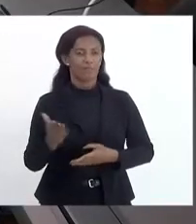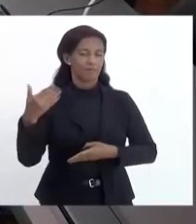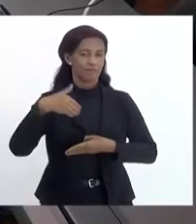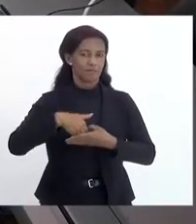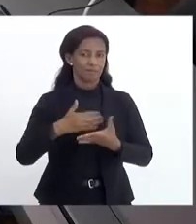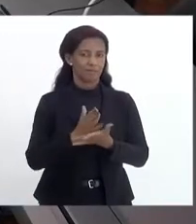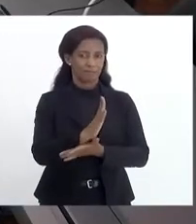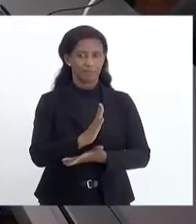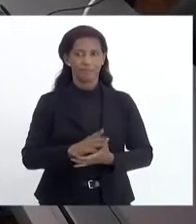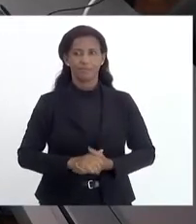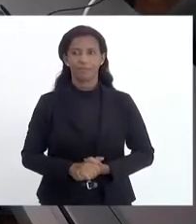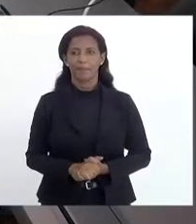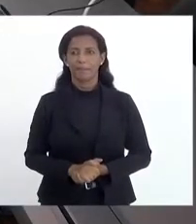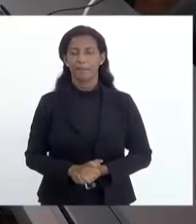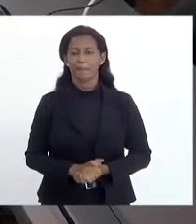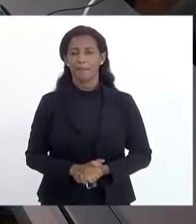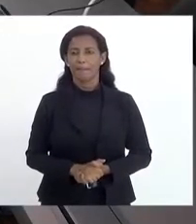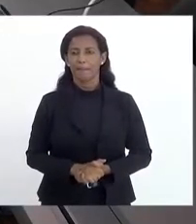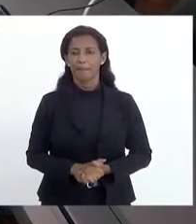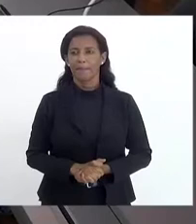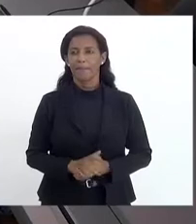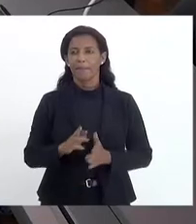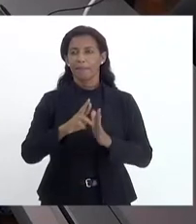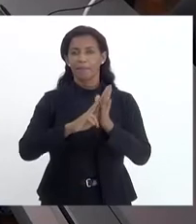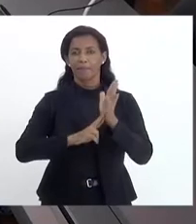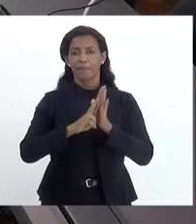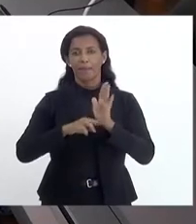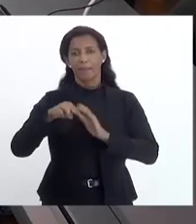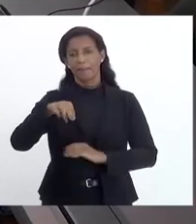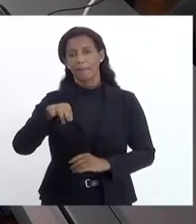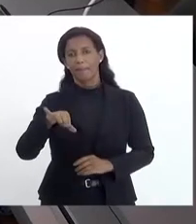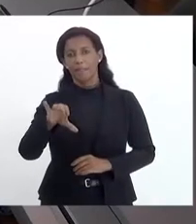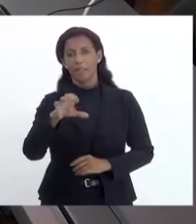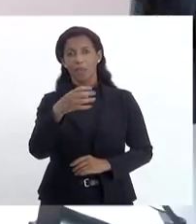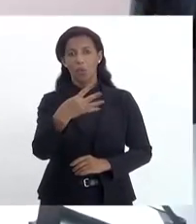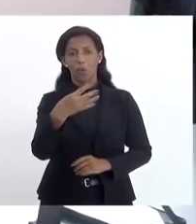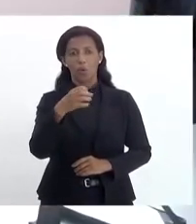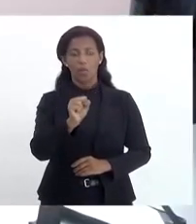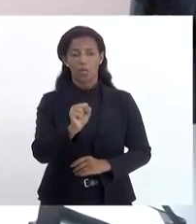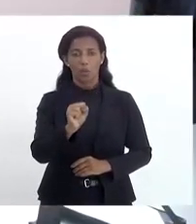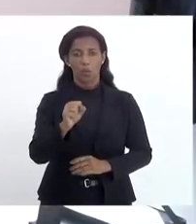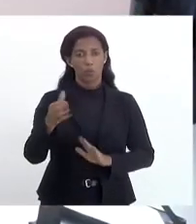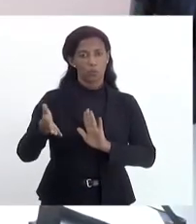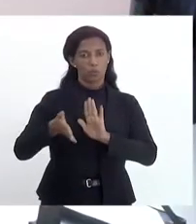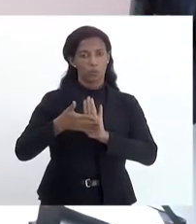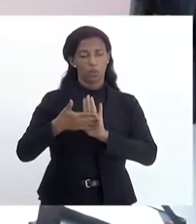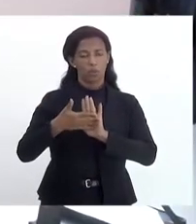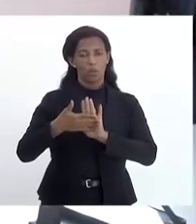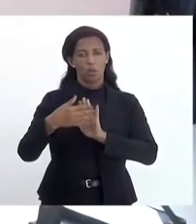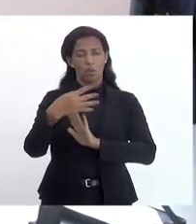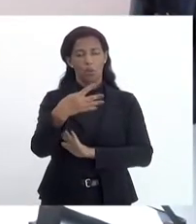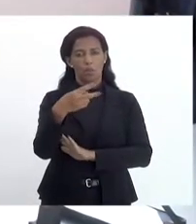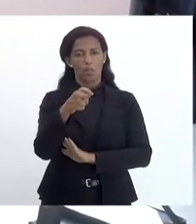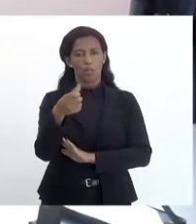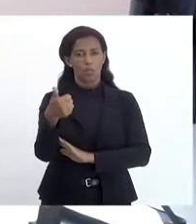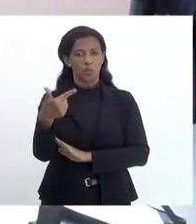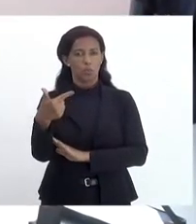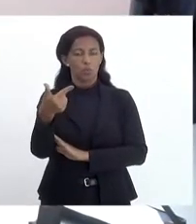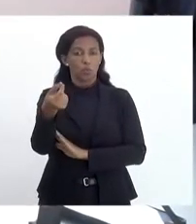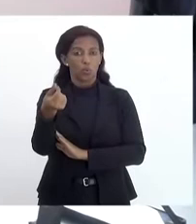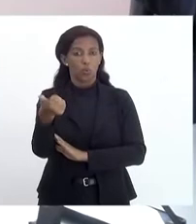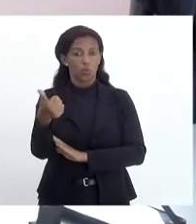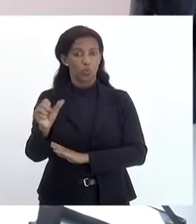votação, aprovado. Panola mexicana. Relator, deputado Carlos Min, 48 da pauta, emendas de plenário ao projeto de lei